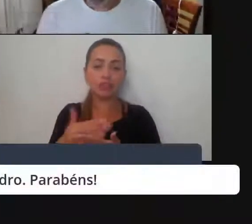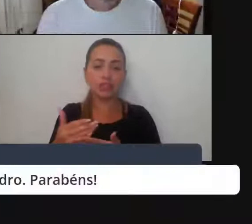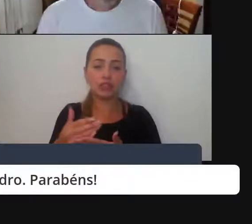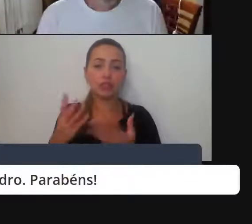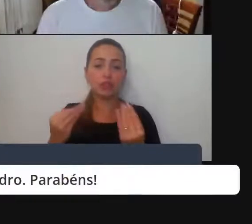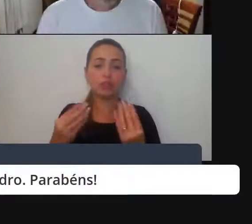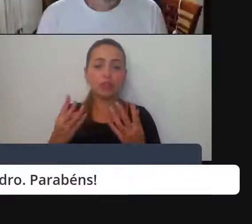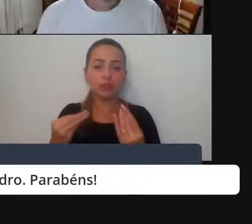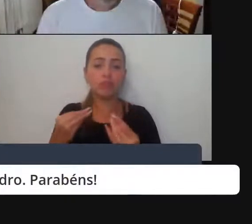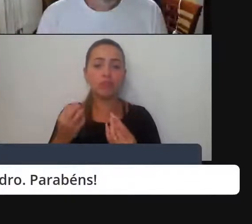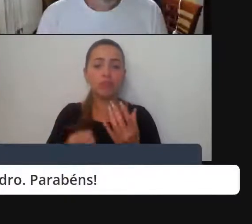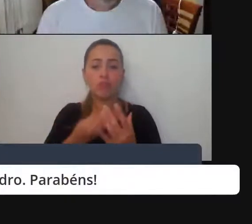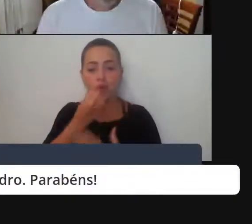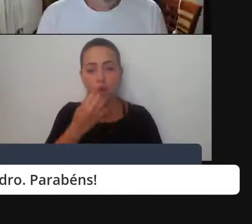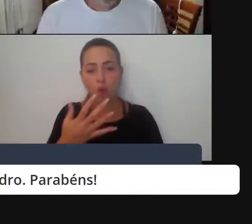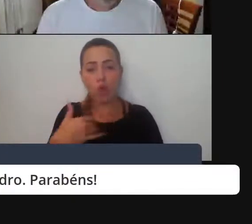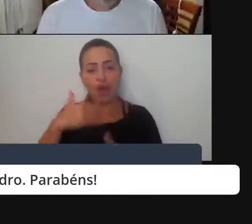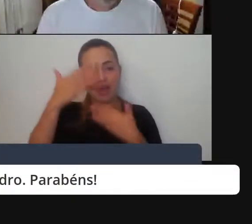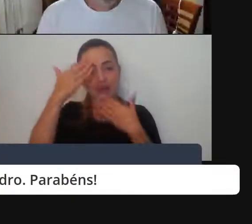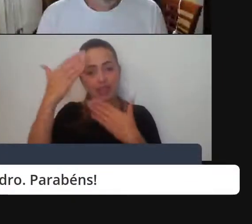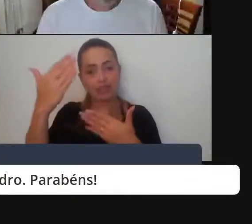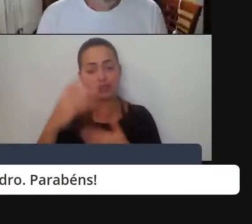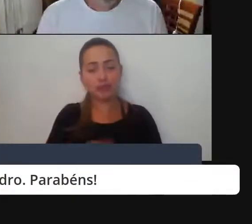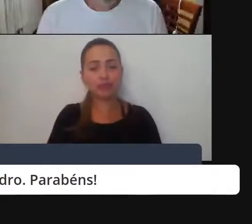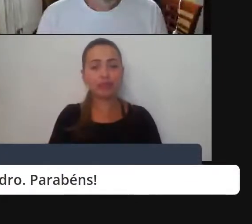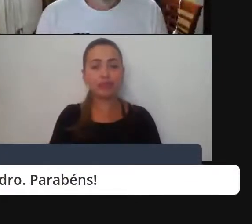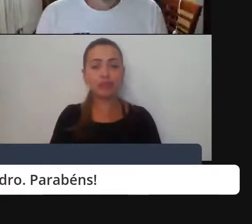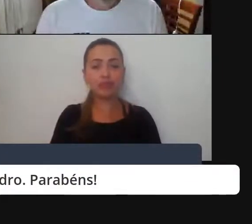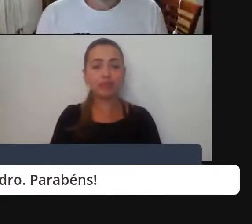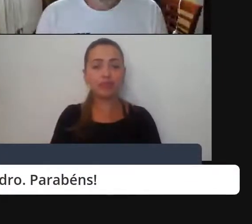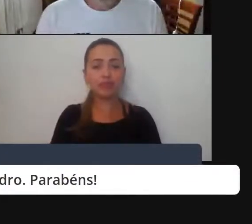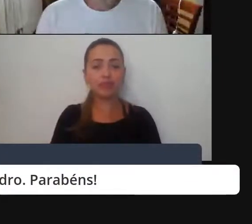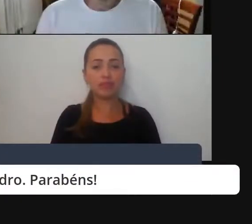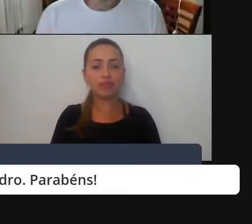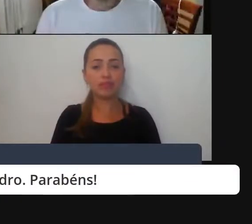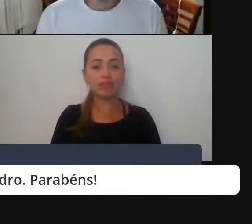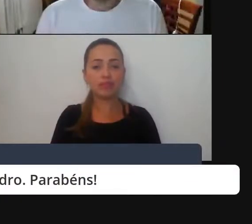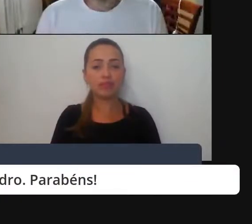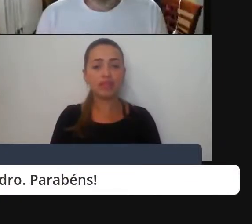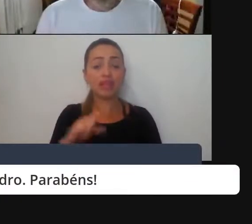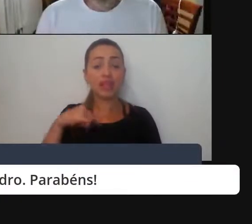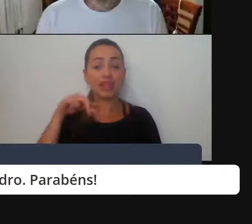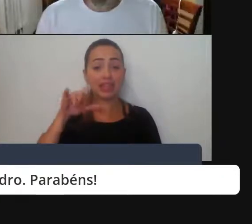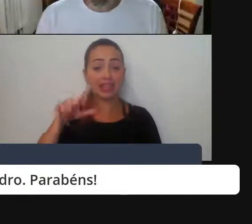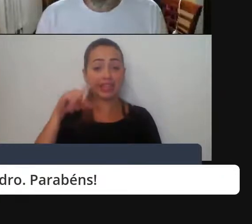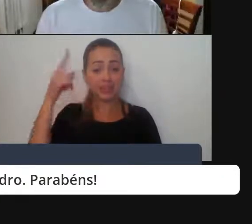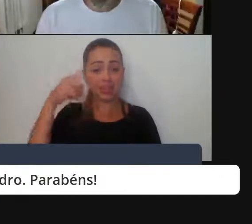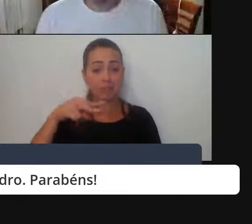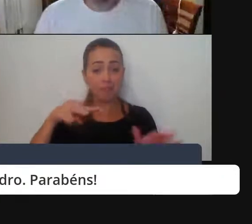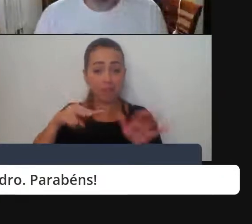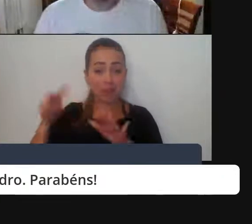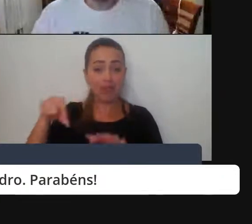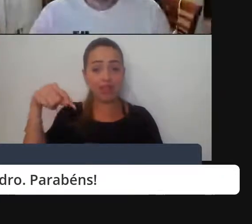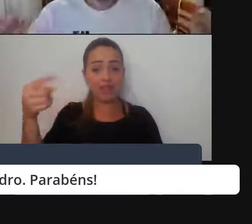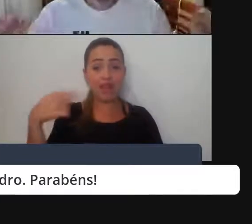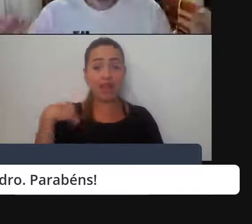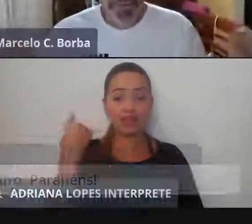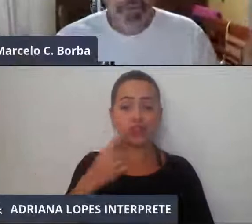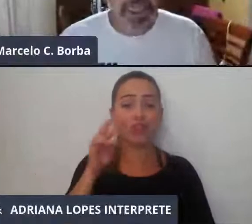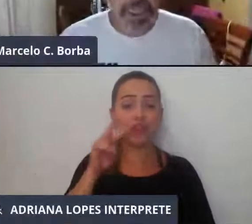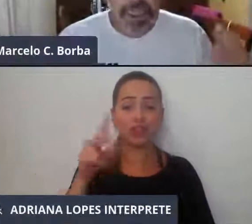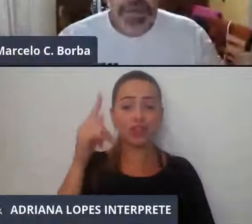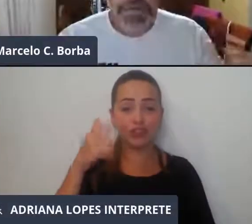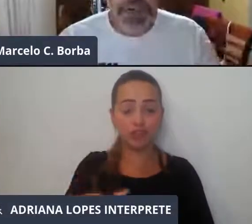muito, muito produtivo. Eu agradeço muito. Ô, Nilce, semana que vem estamos aqui te vendo também. Obrigado também aí por